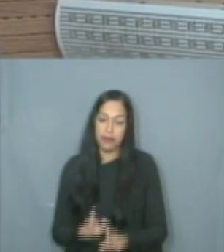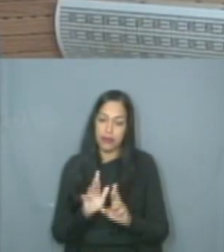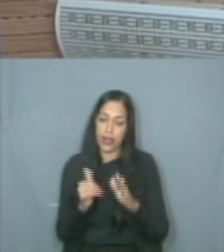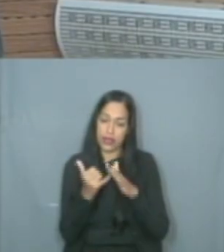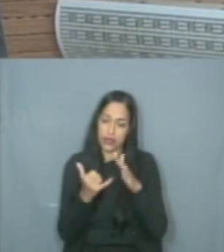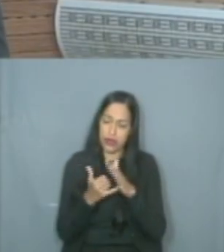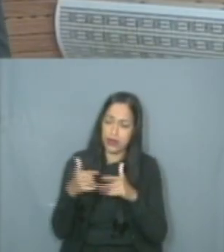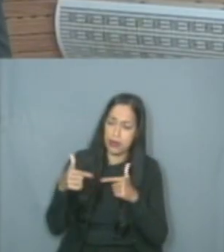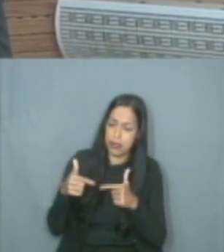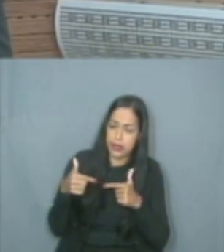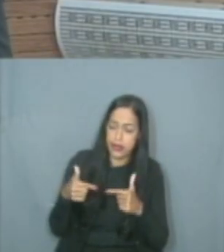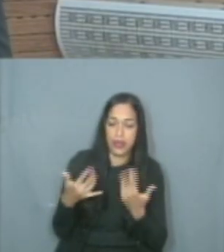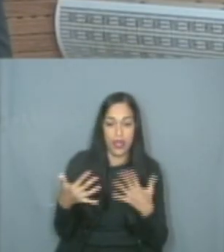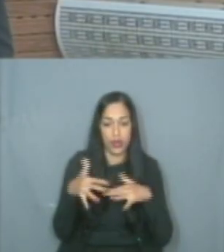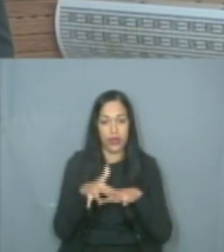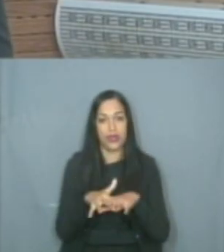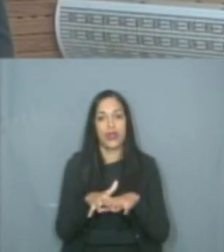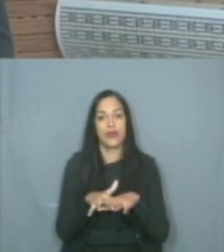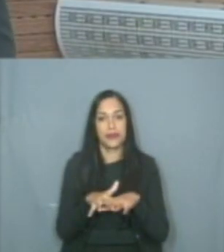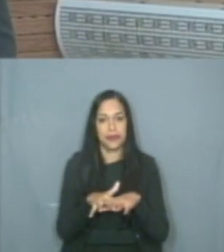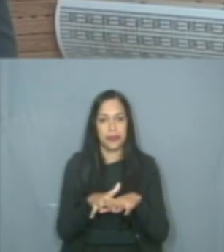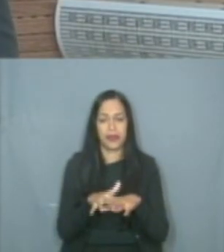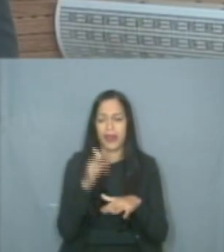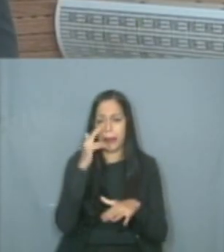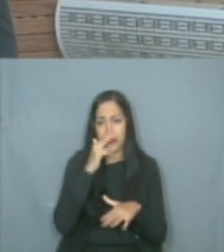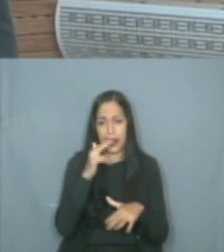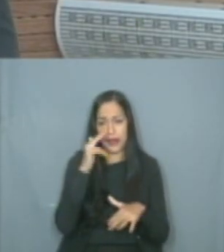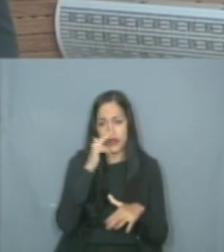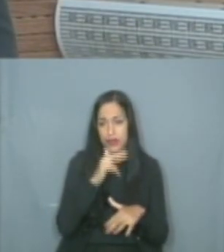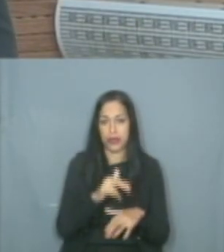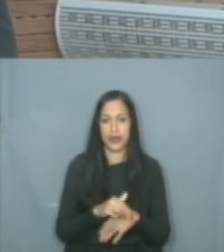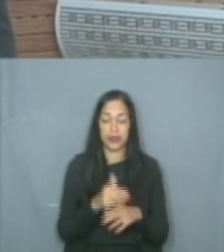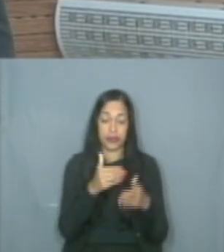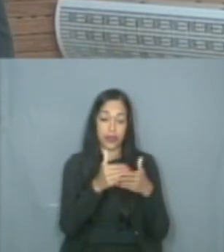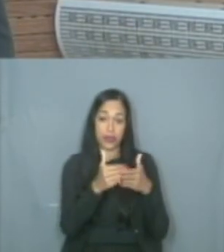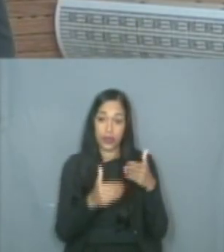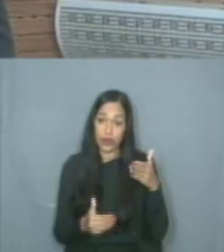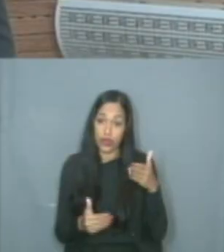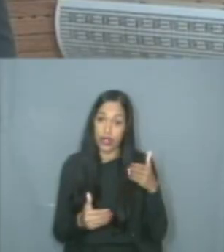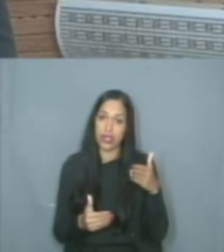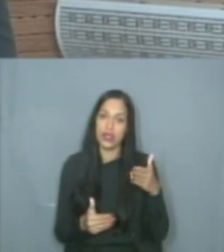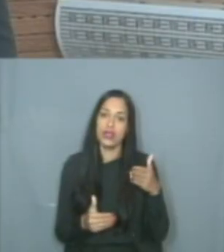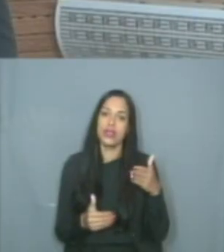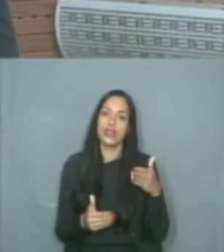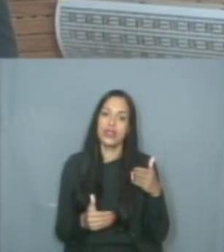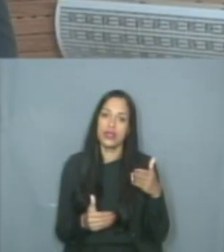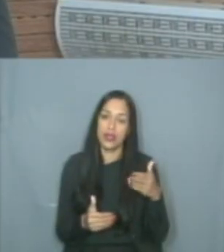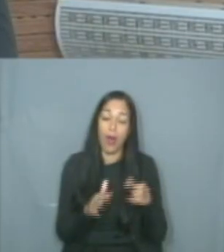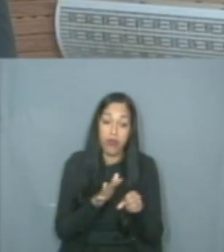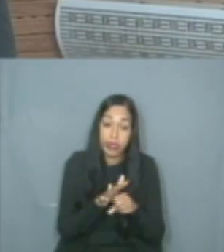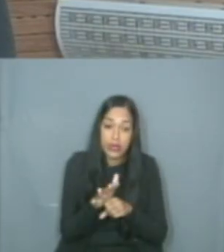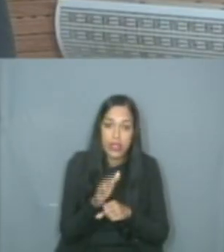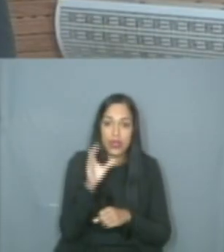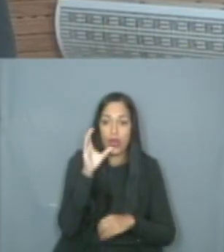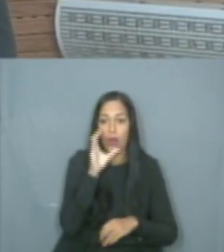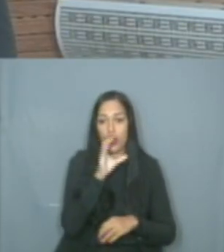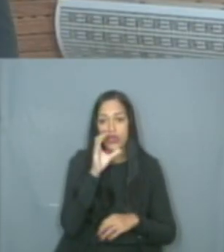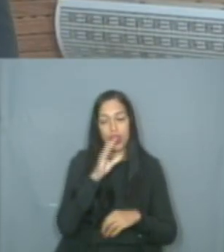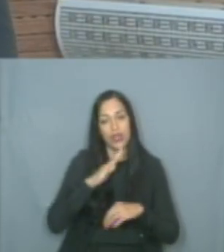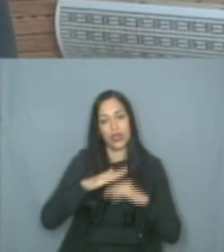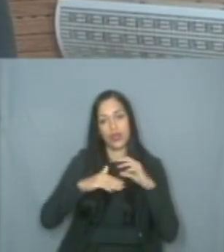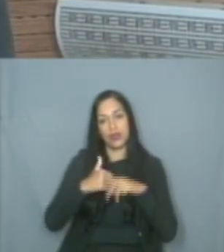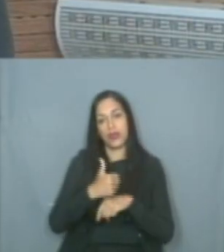da inclusão, e a queixa era essa, a mesma, a contratação e o encaminhamento, a lotação urgente desses